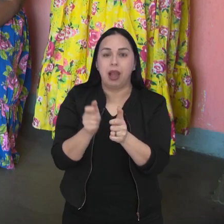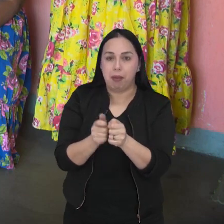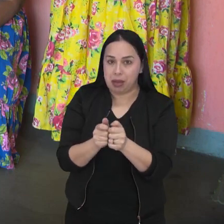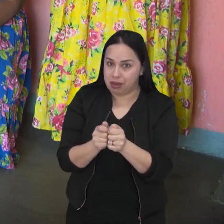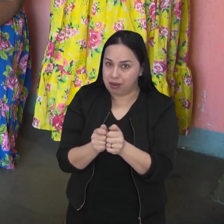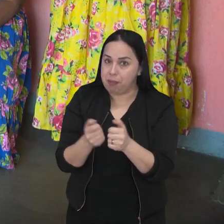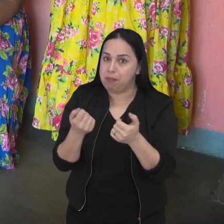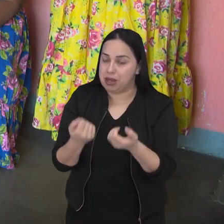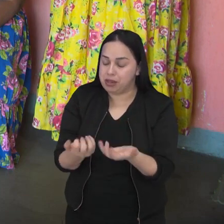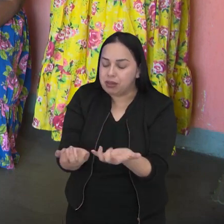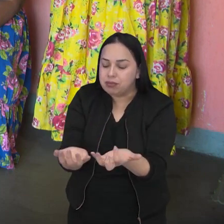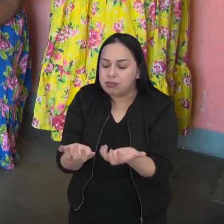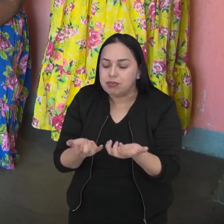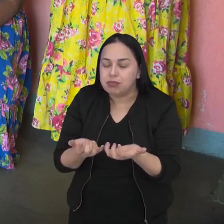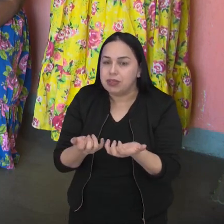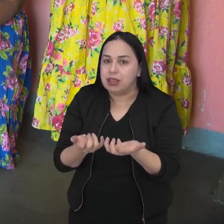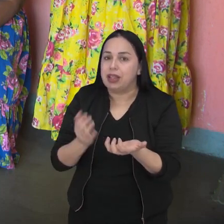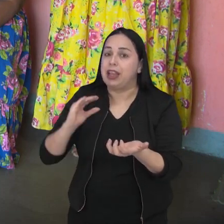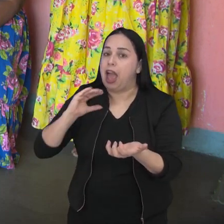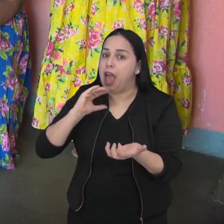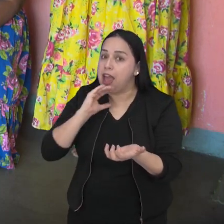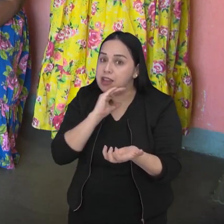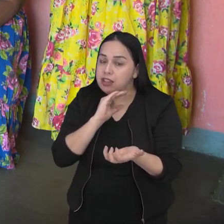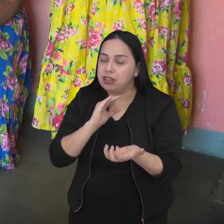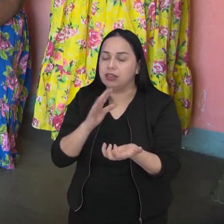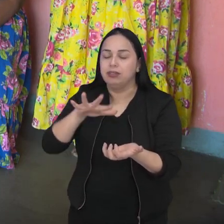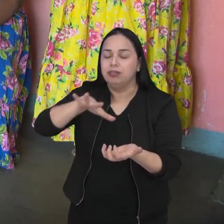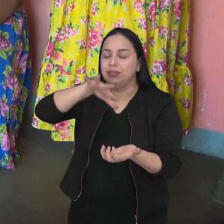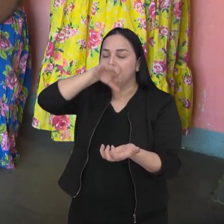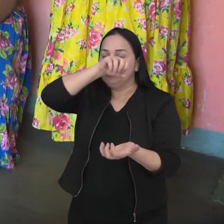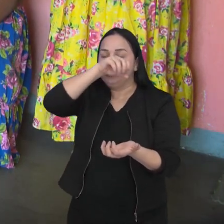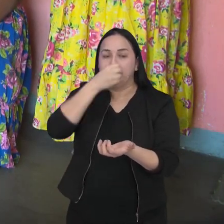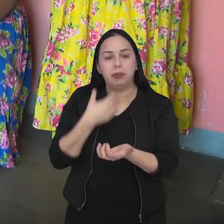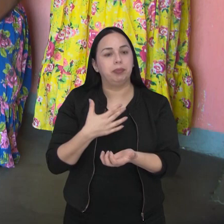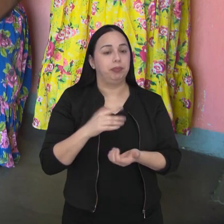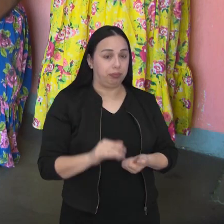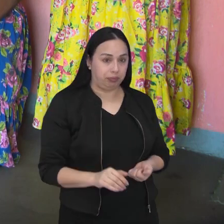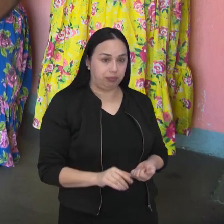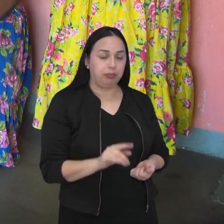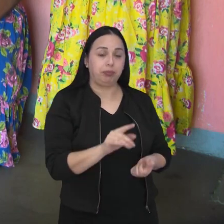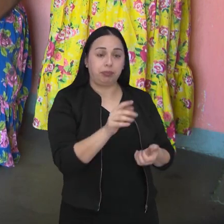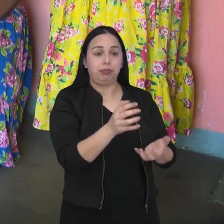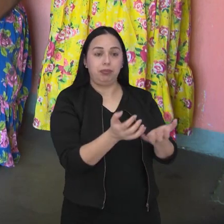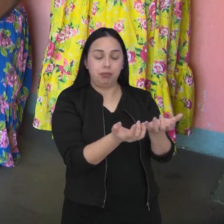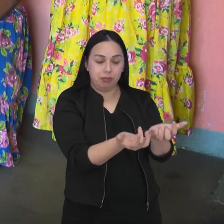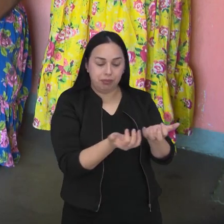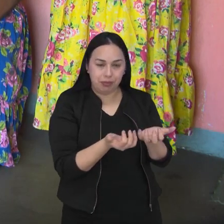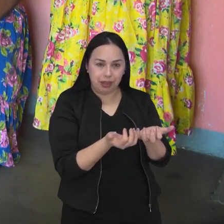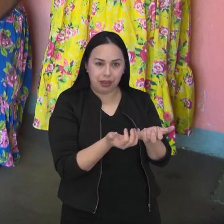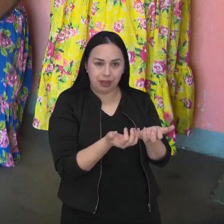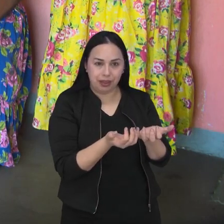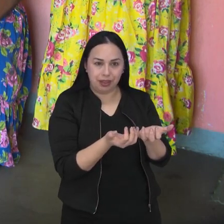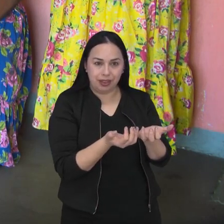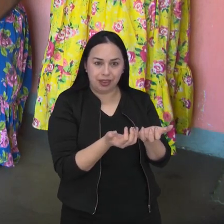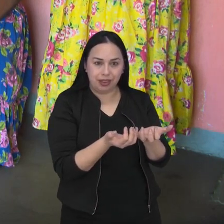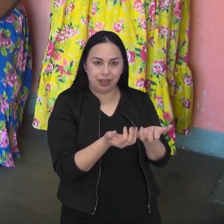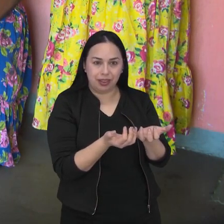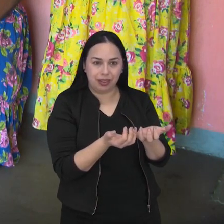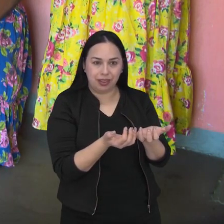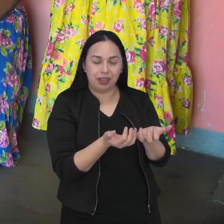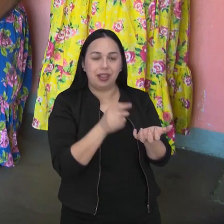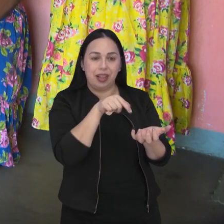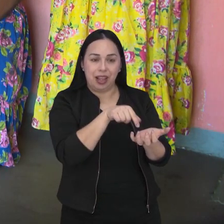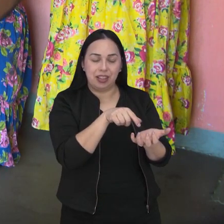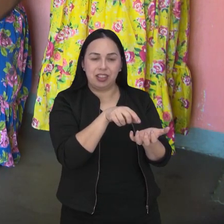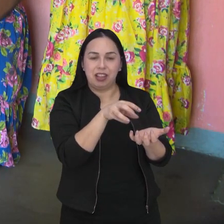Amendoim torrado. Você não tem noção do cheiro que está isso daqui. É muito cheiroso. Isso. Depois que o amendoim vira aquela pasta, só que ele vira